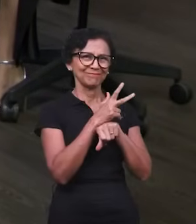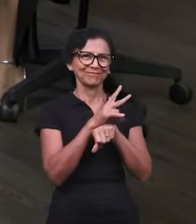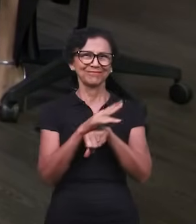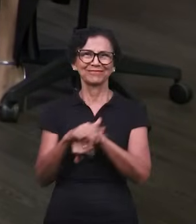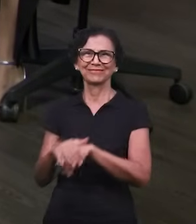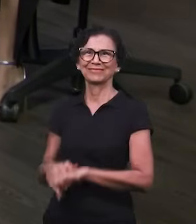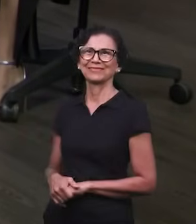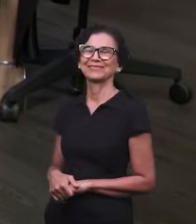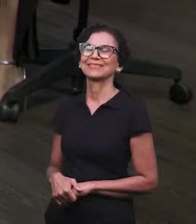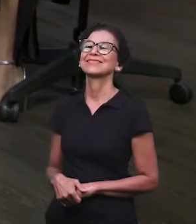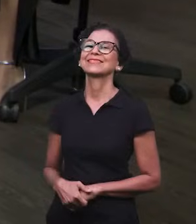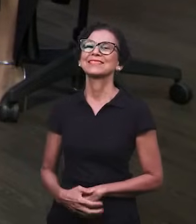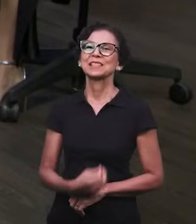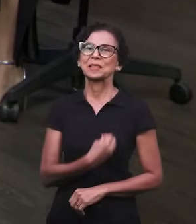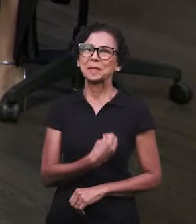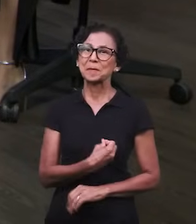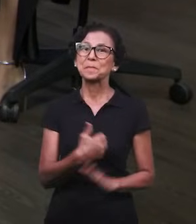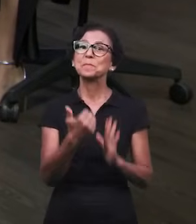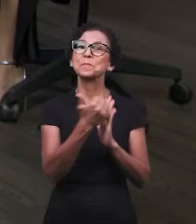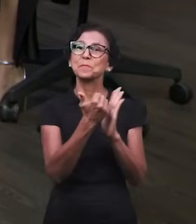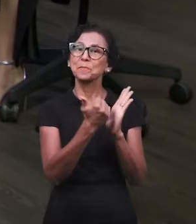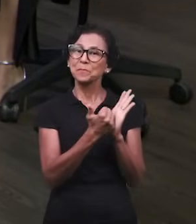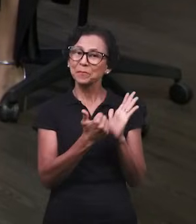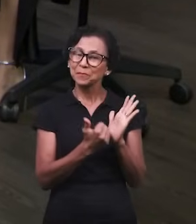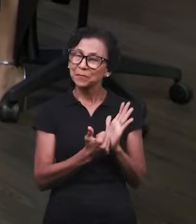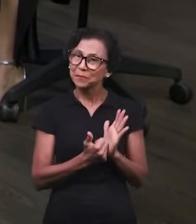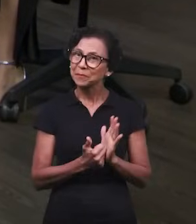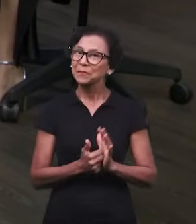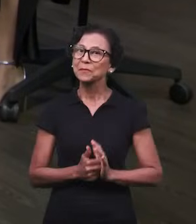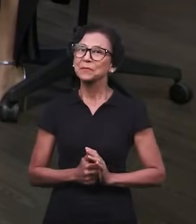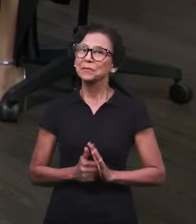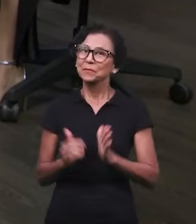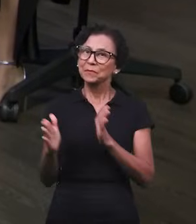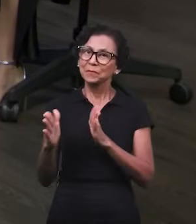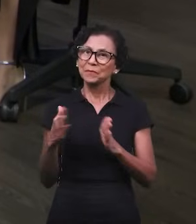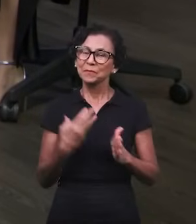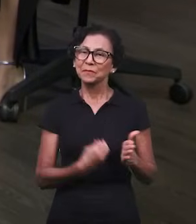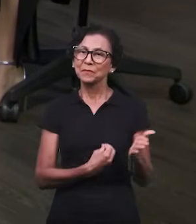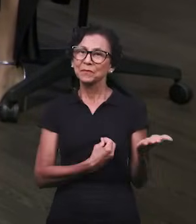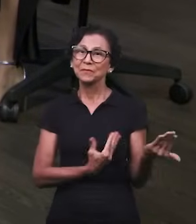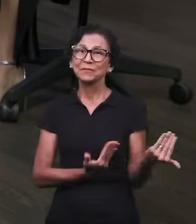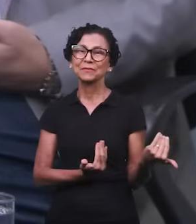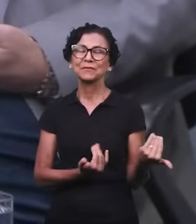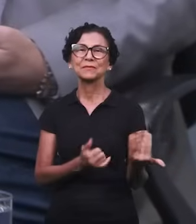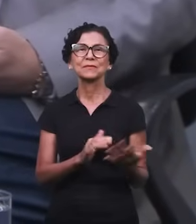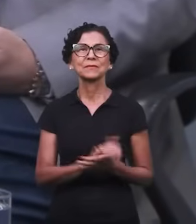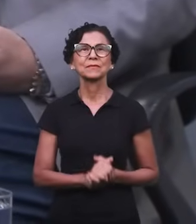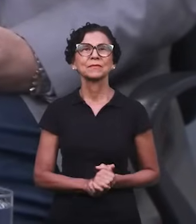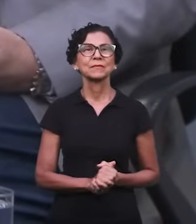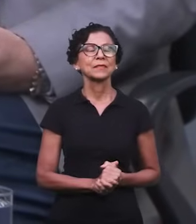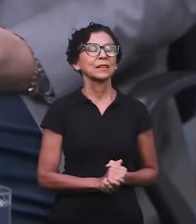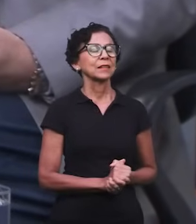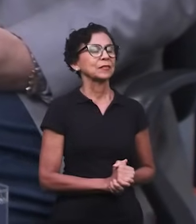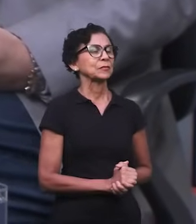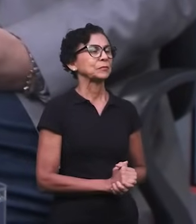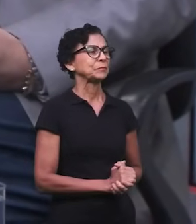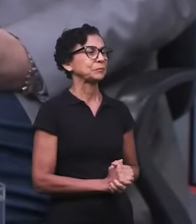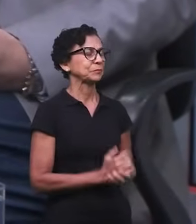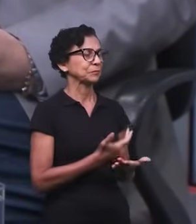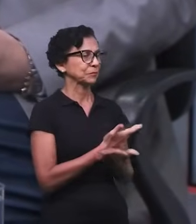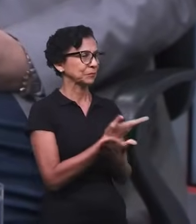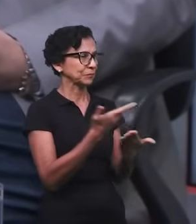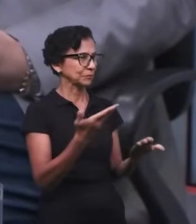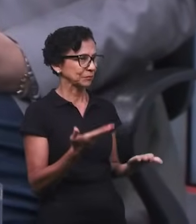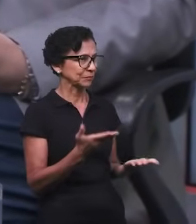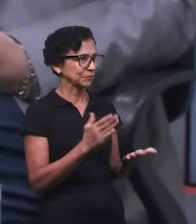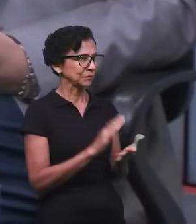companheiro aqui, pastor Adriano Teixeira, né, Adriano? Isso mesmo. Muito Adriano bem, Teixeira. Isso. O pessoal da produção me perguntou seu sobrenome hoje, eu não